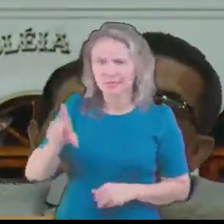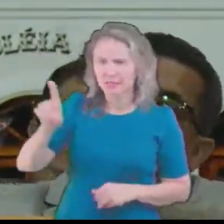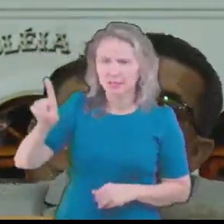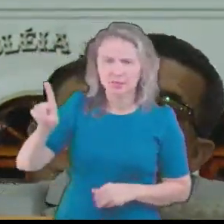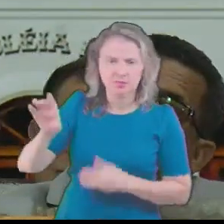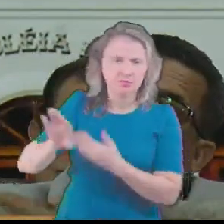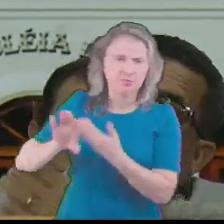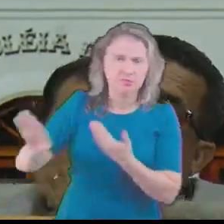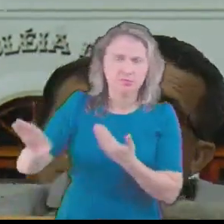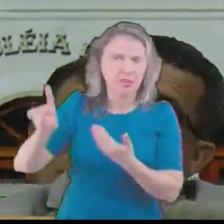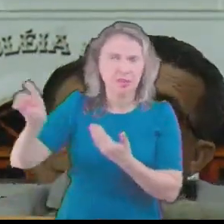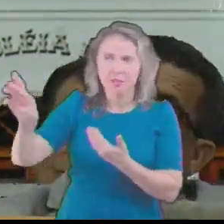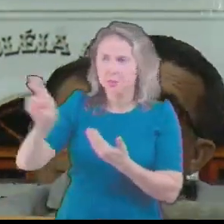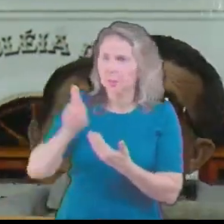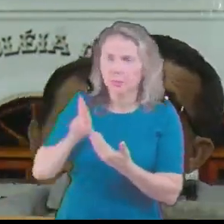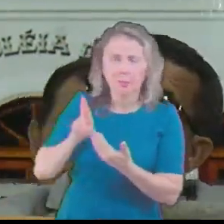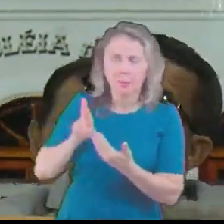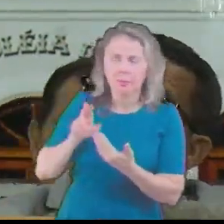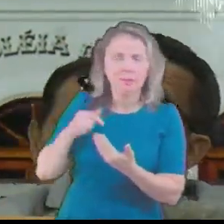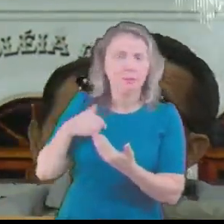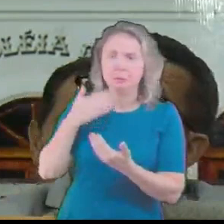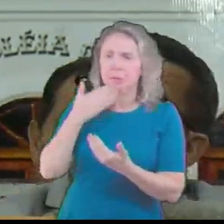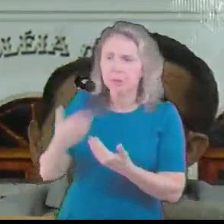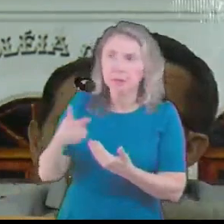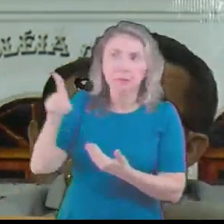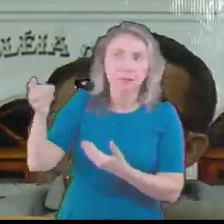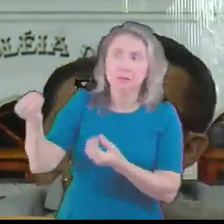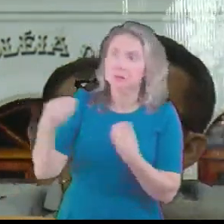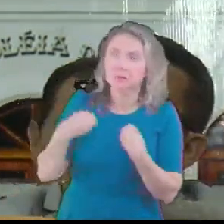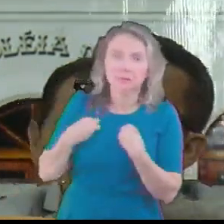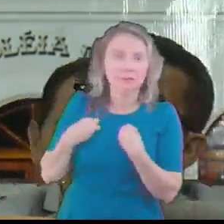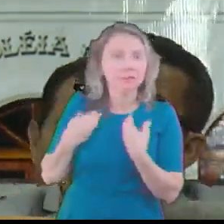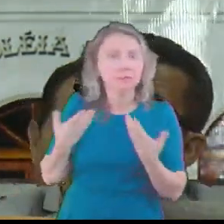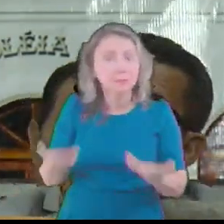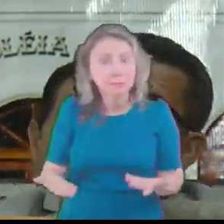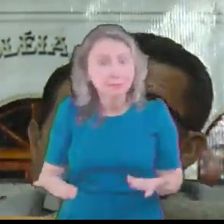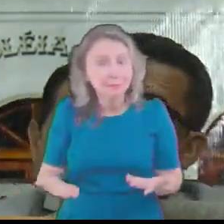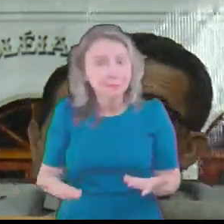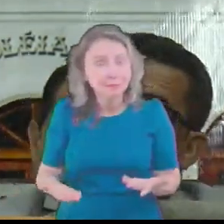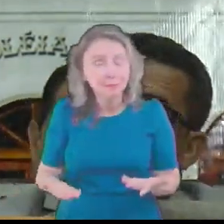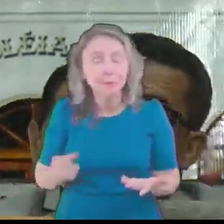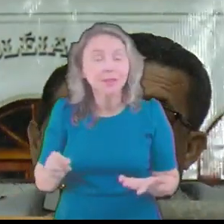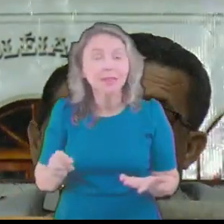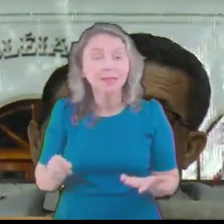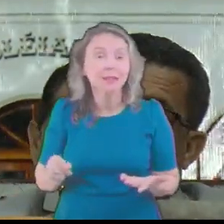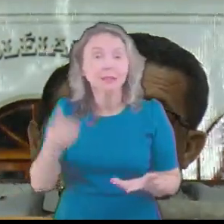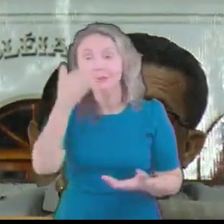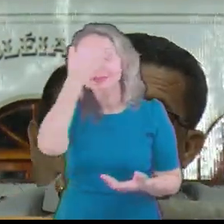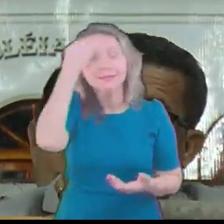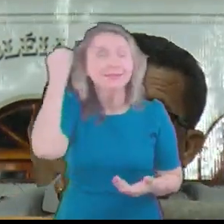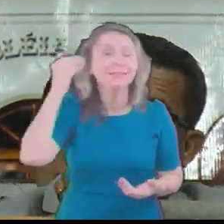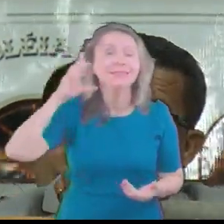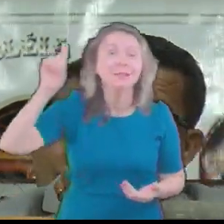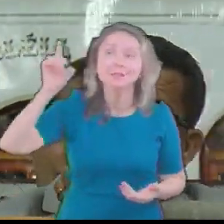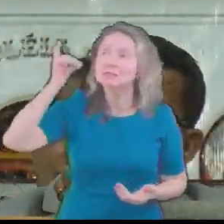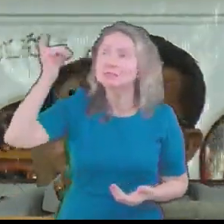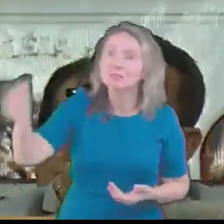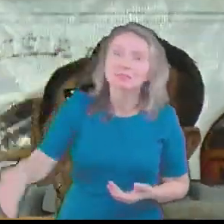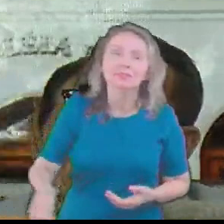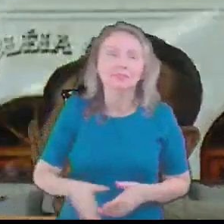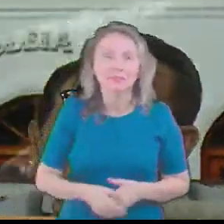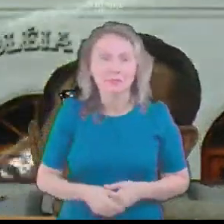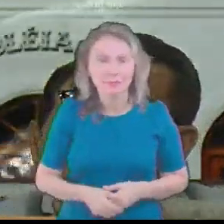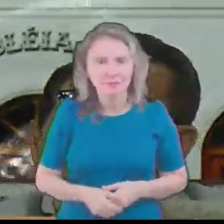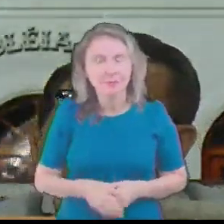Clama, Deus não responde. Pediu, Deus não abriu. Então, a melhor coisa que tem é esquecer de Deus. Porque este